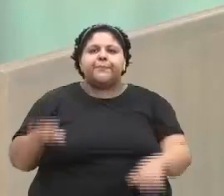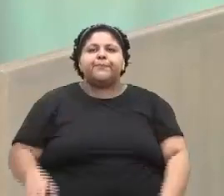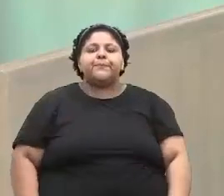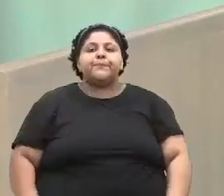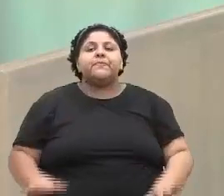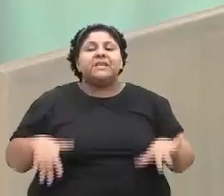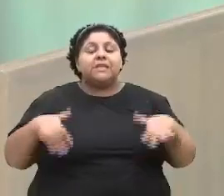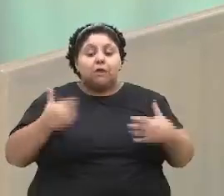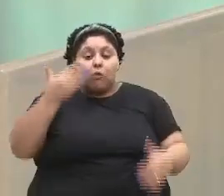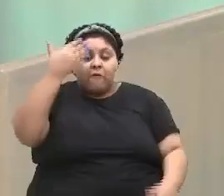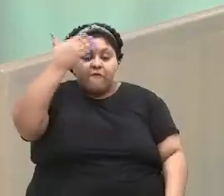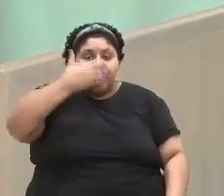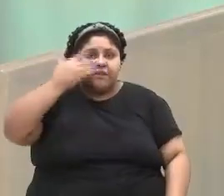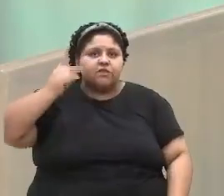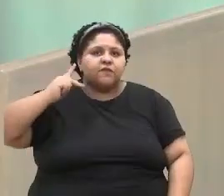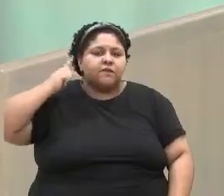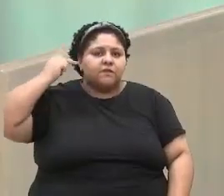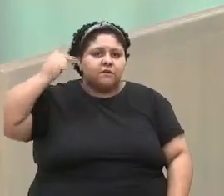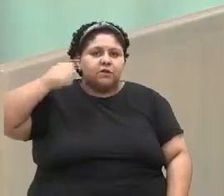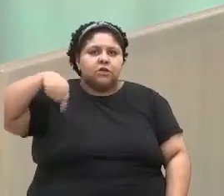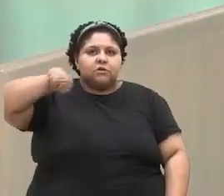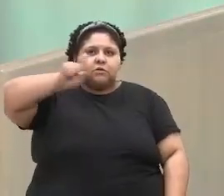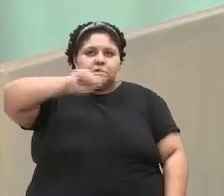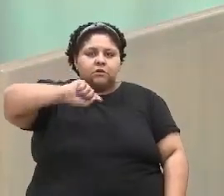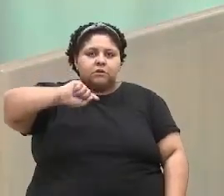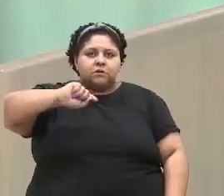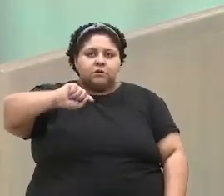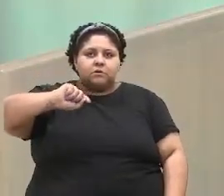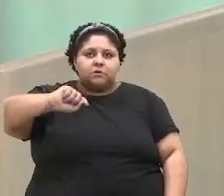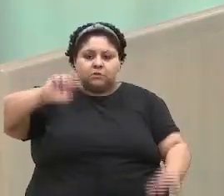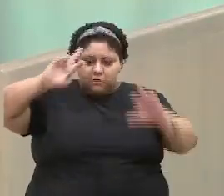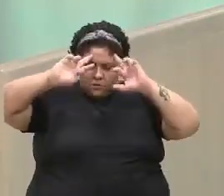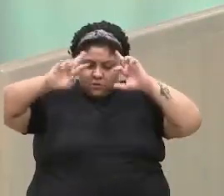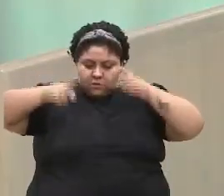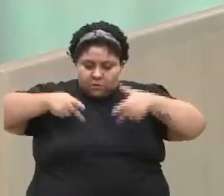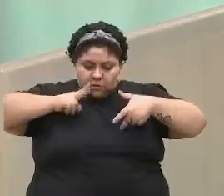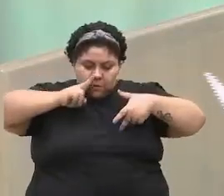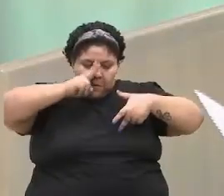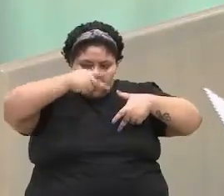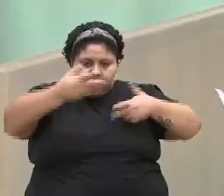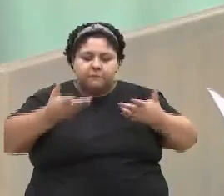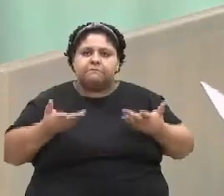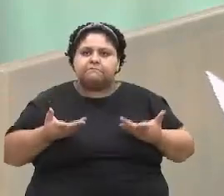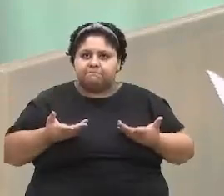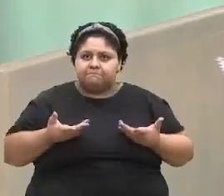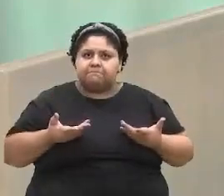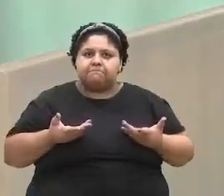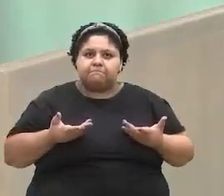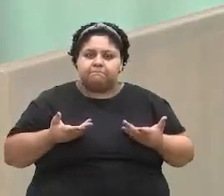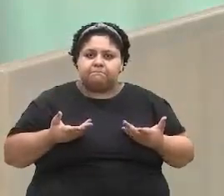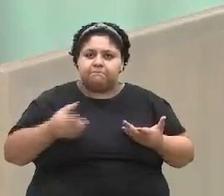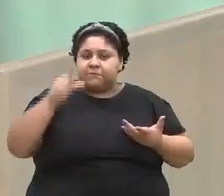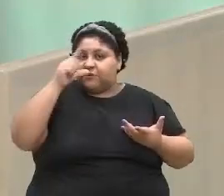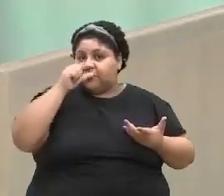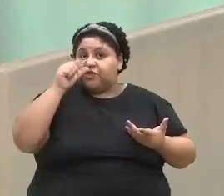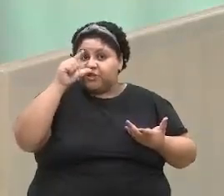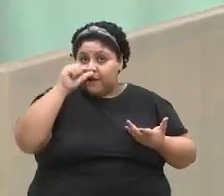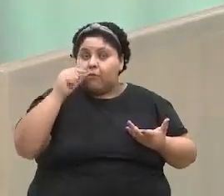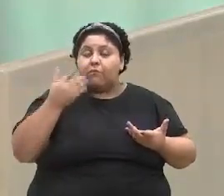Então, com a frente parlamentar, e nós vamos reconhecer também o esforço do nobre colega Fantinel,